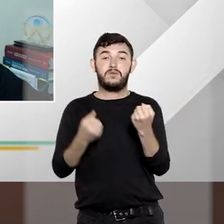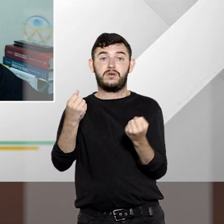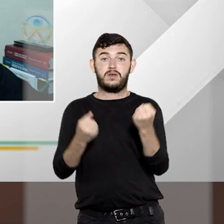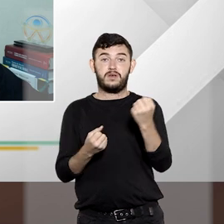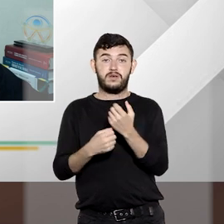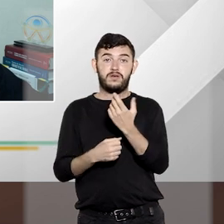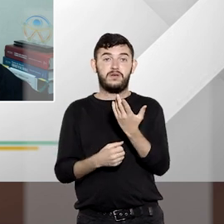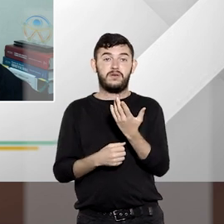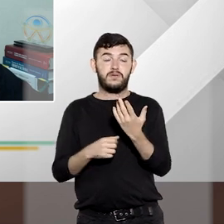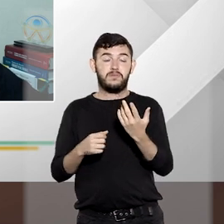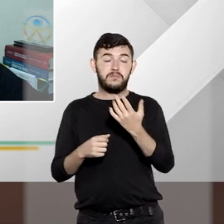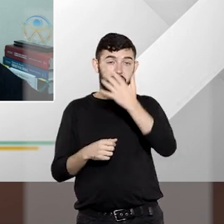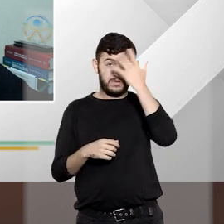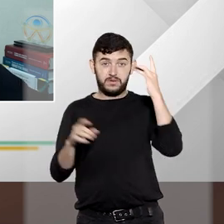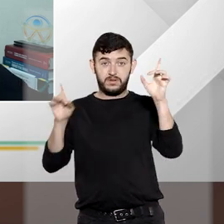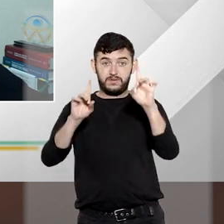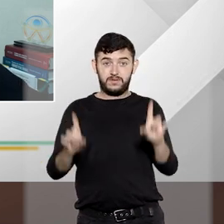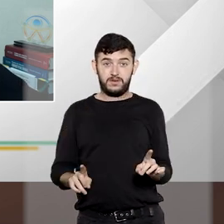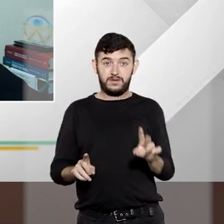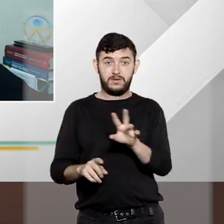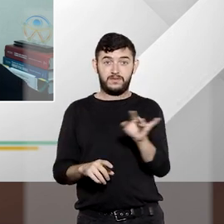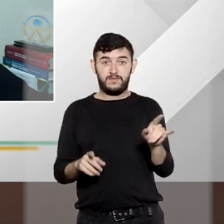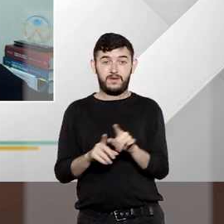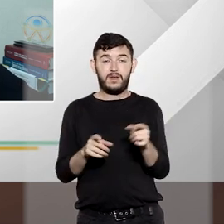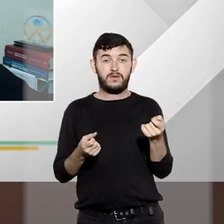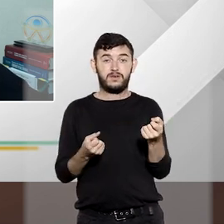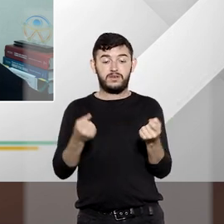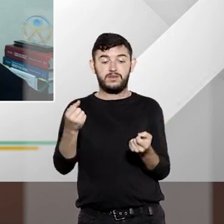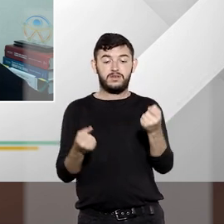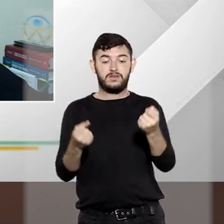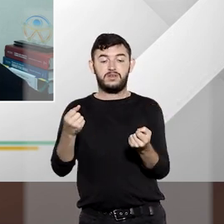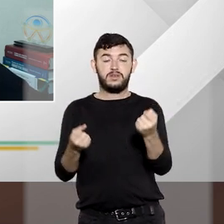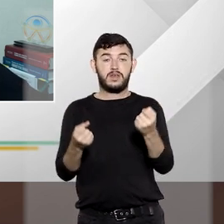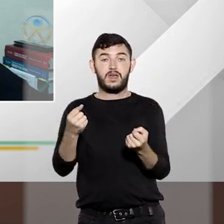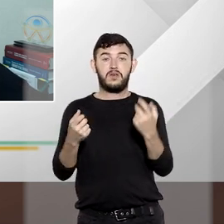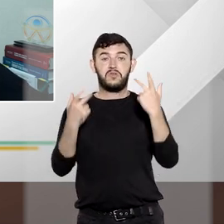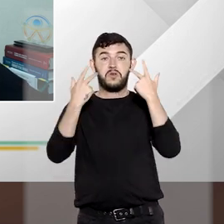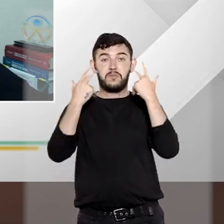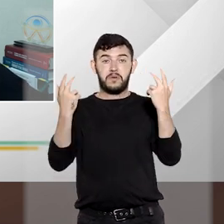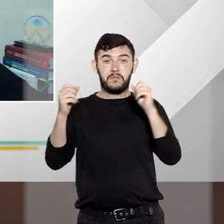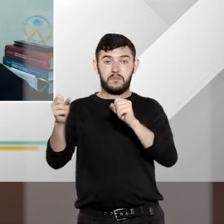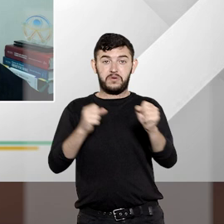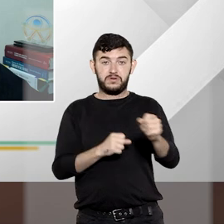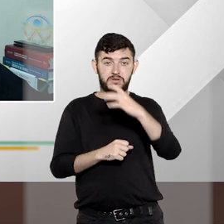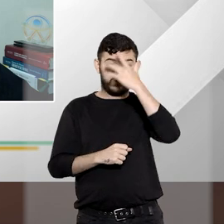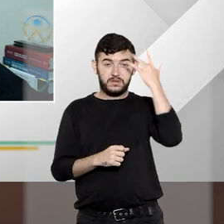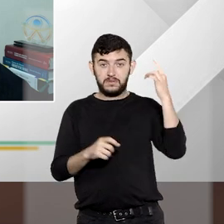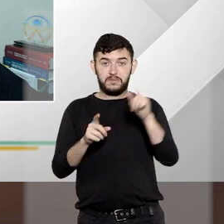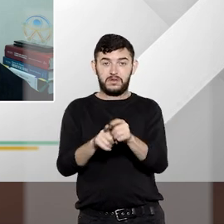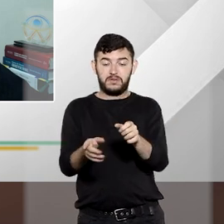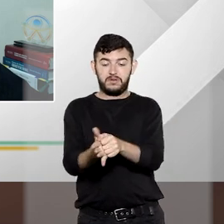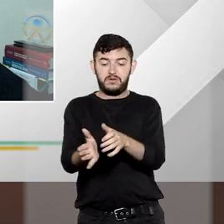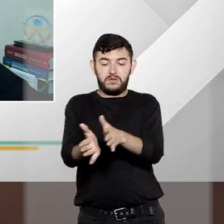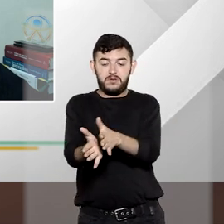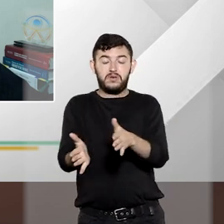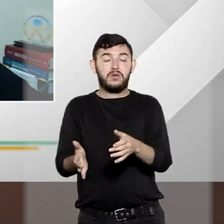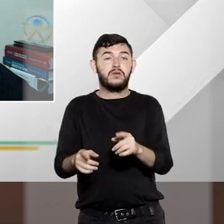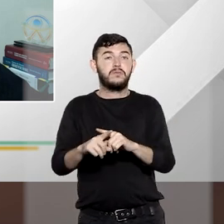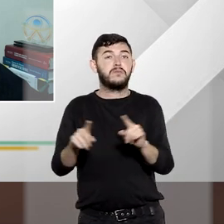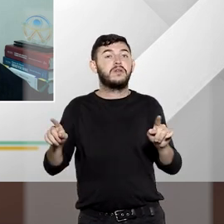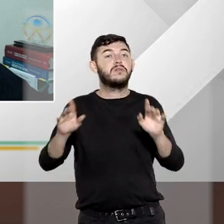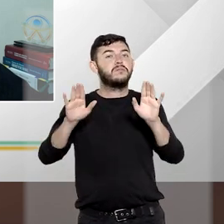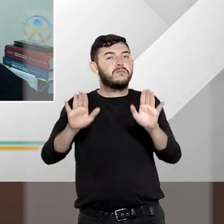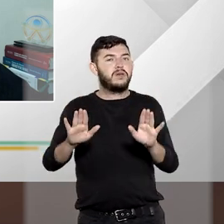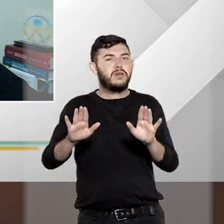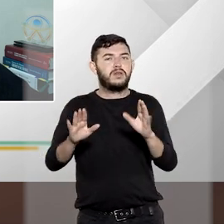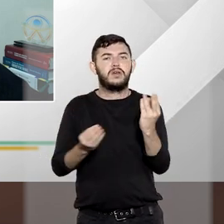com deficiência, mas por acaso for pego dirigindo um carro convencional, essa pessoa pode sofrer algum tipo de sanção? E a propósito,